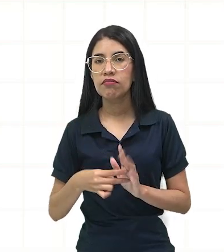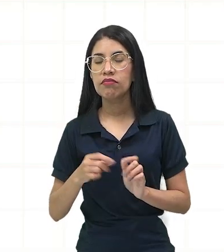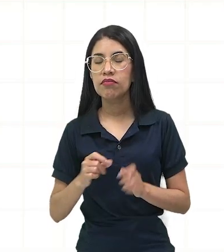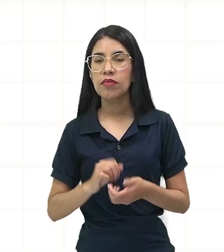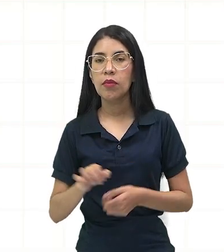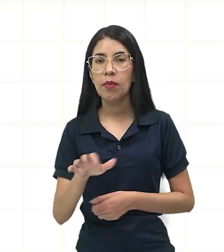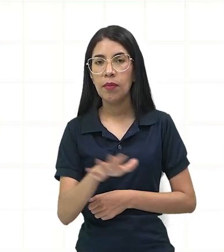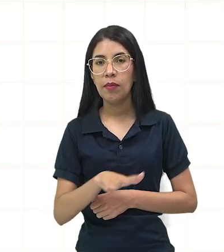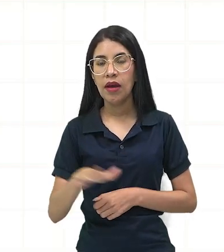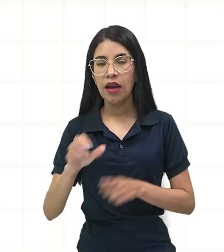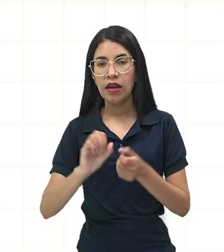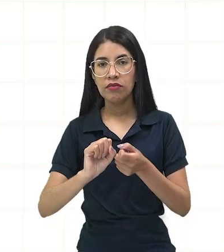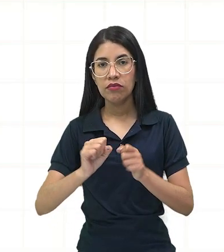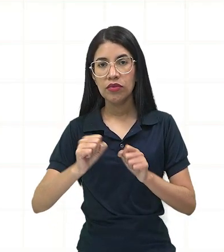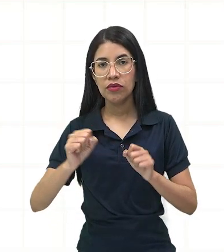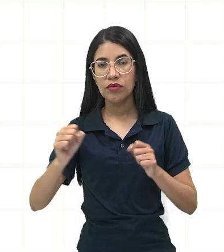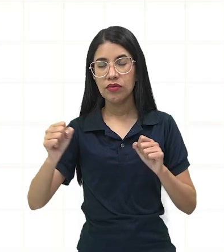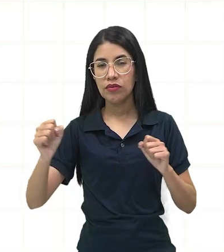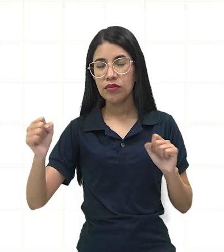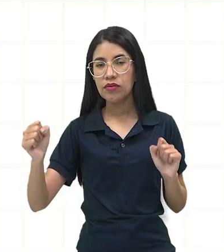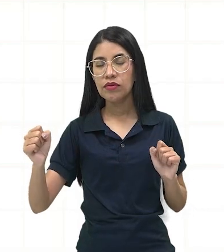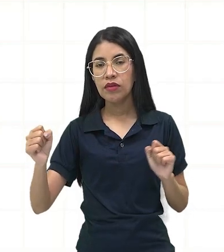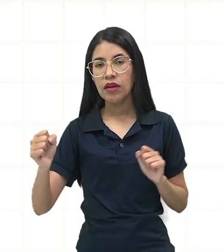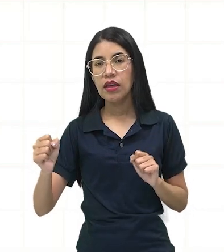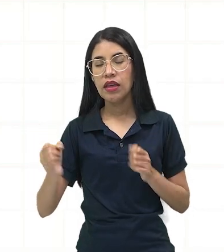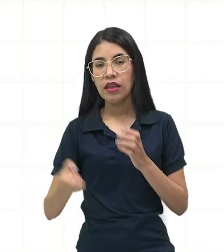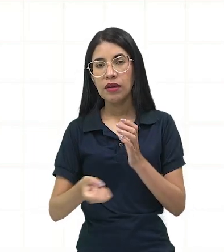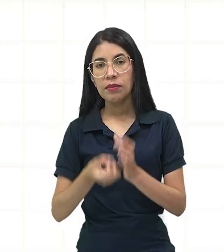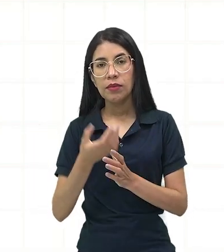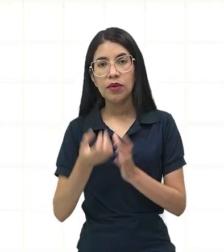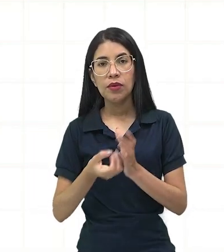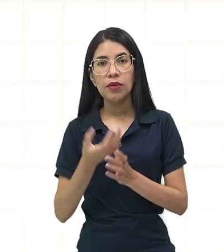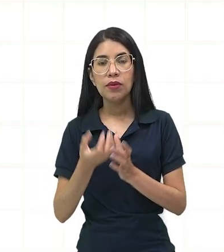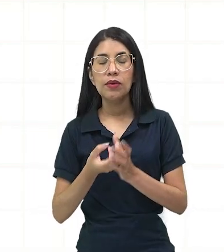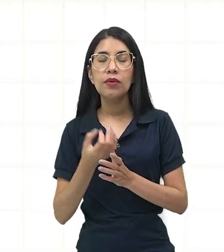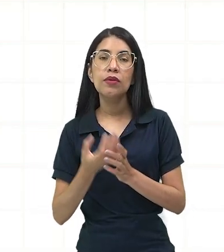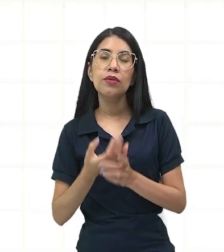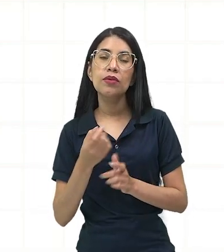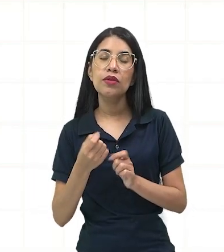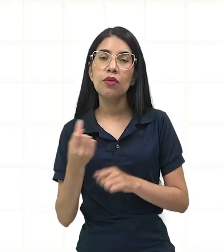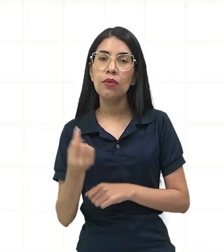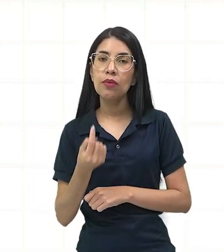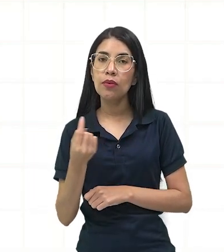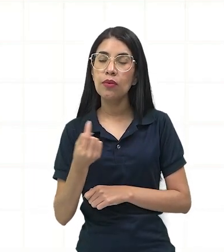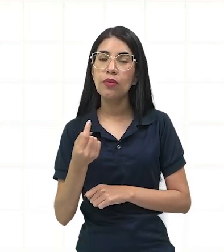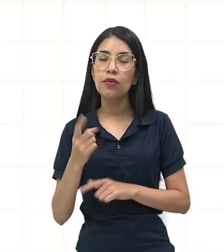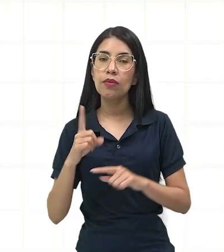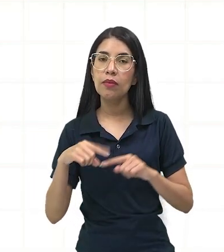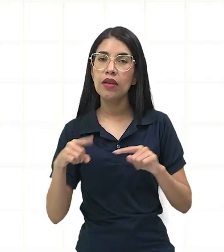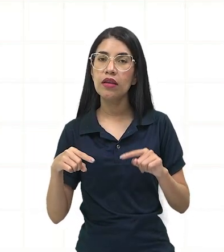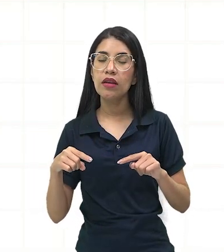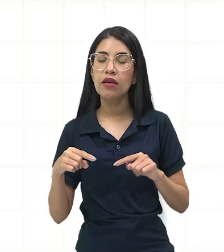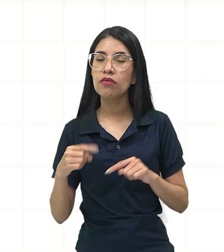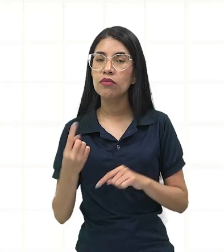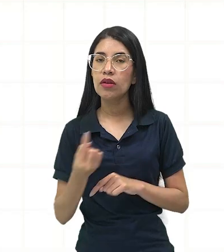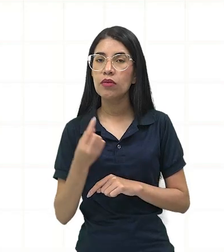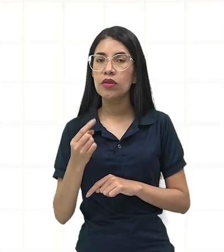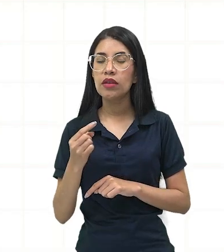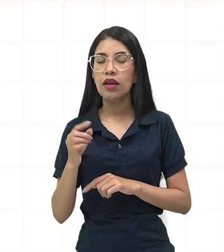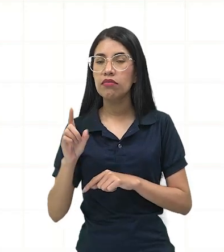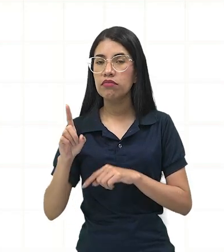grande propriedade que vai estar produzindo, cultivando um único cultivo